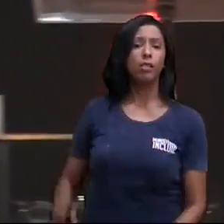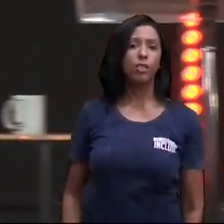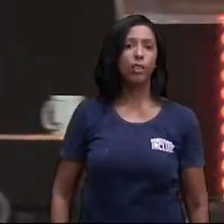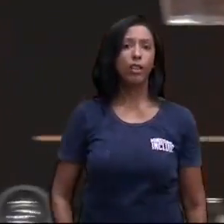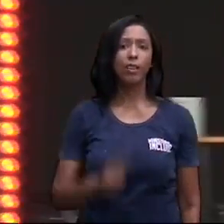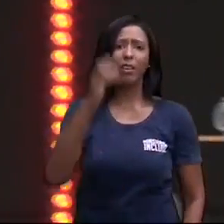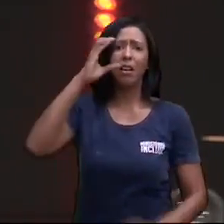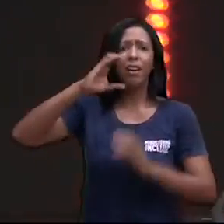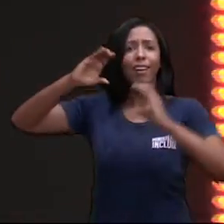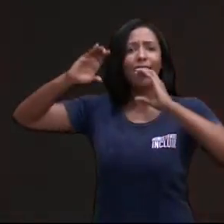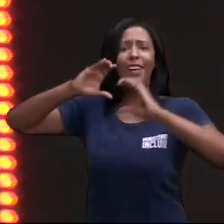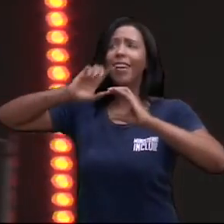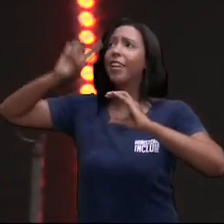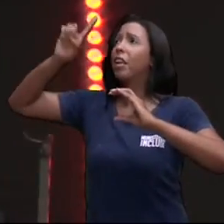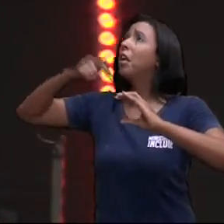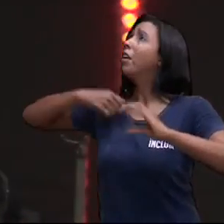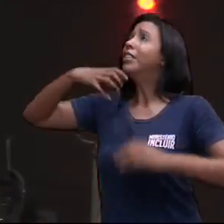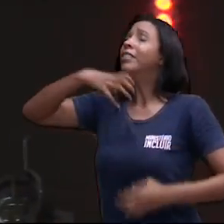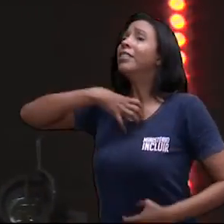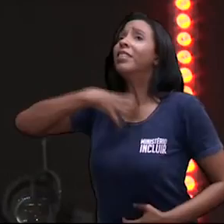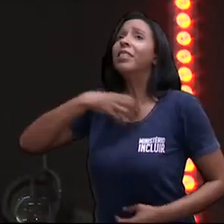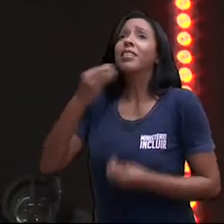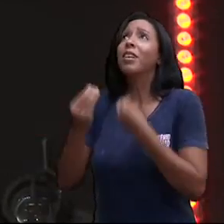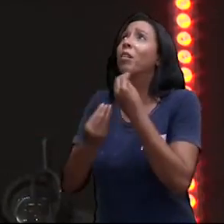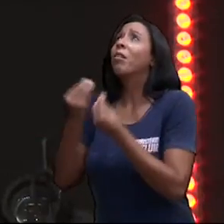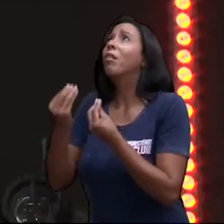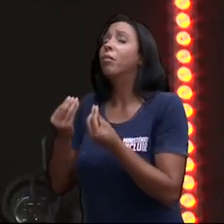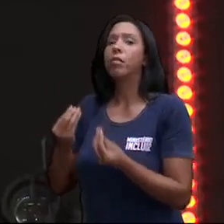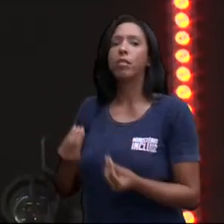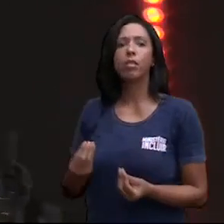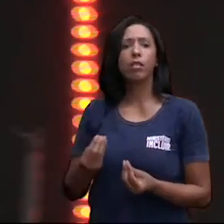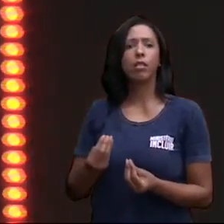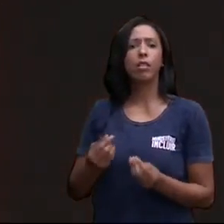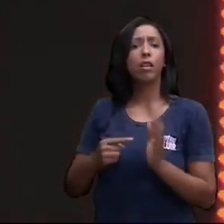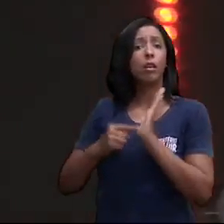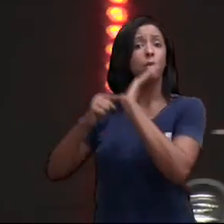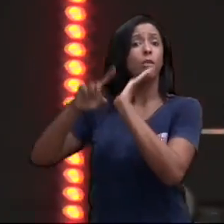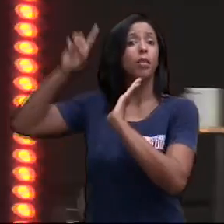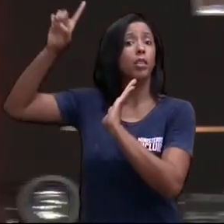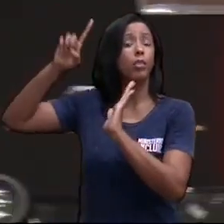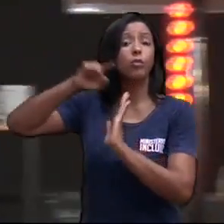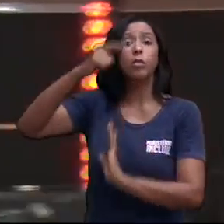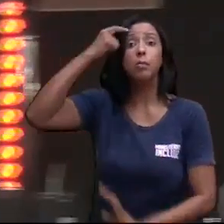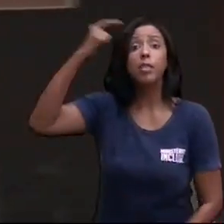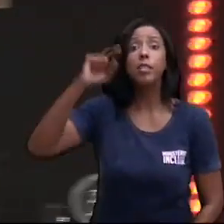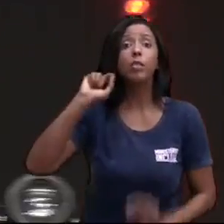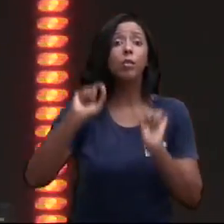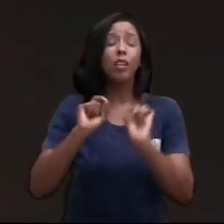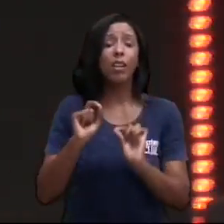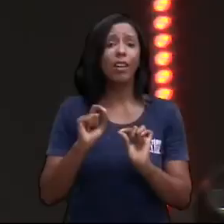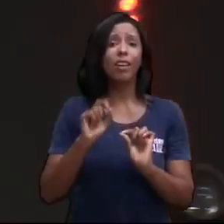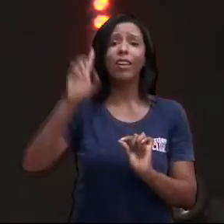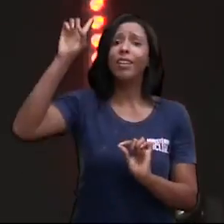tá sentindo é falar para Deus e você tá pensando ele só queria que você falasse com ele